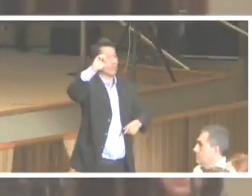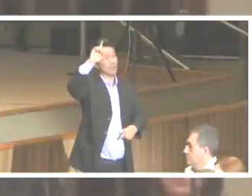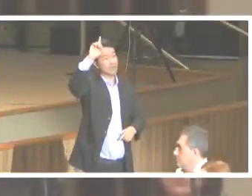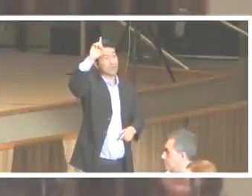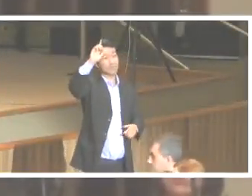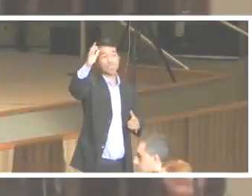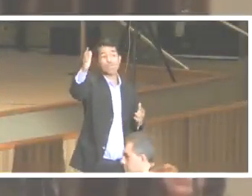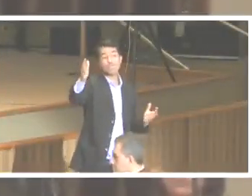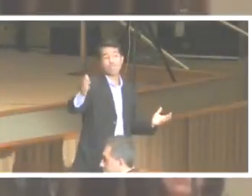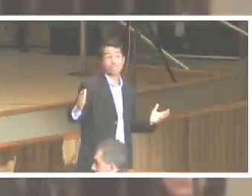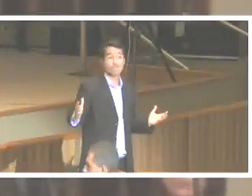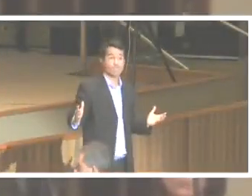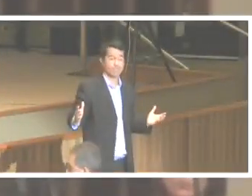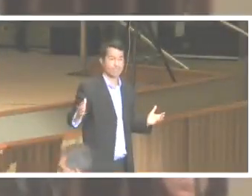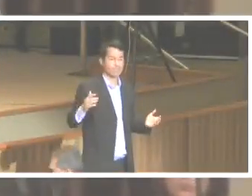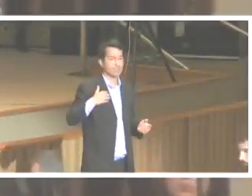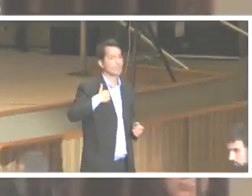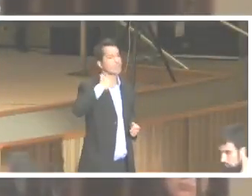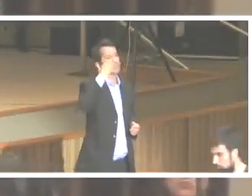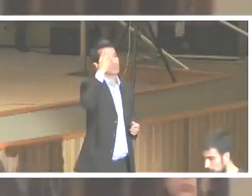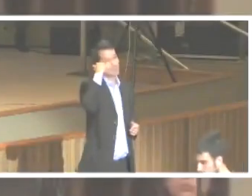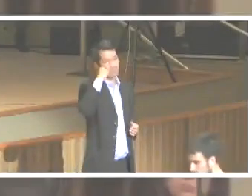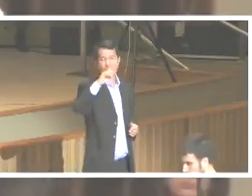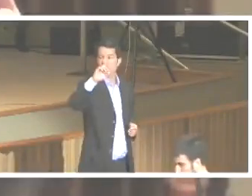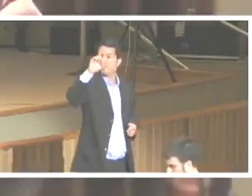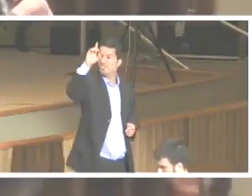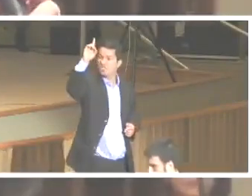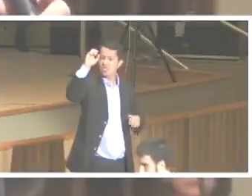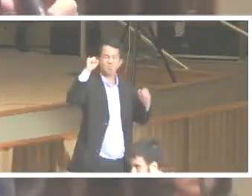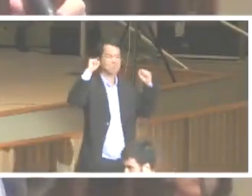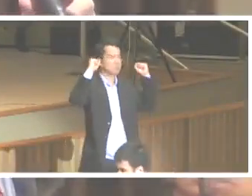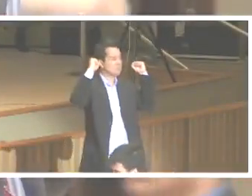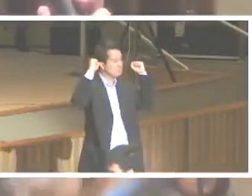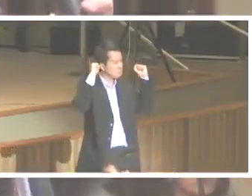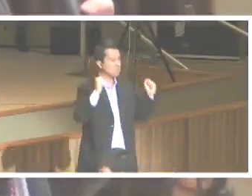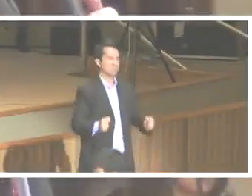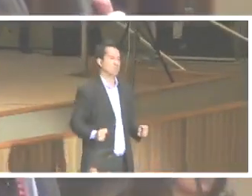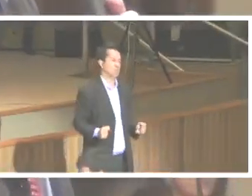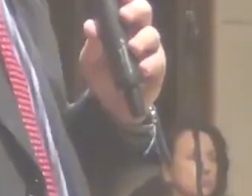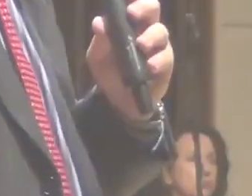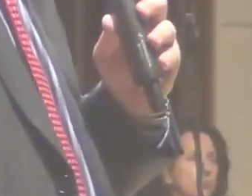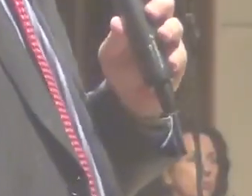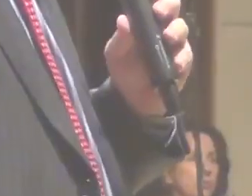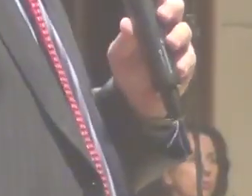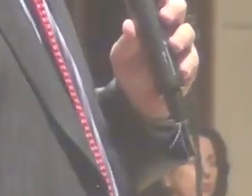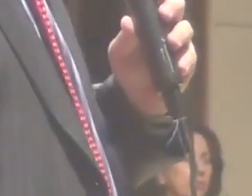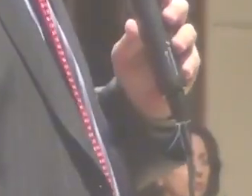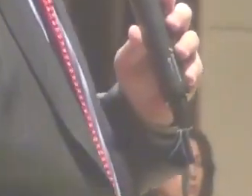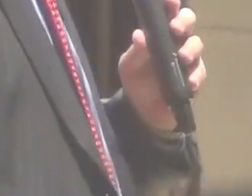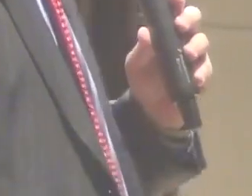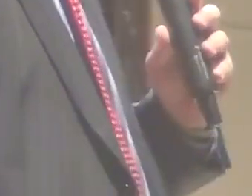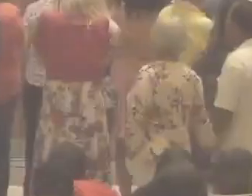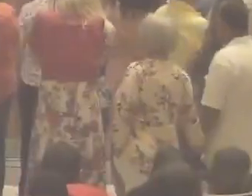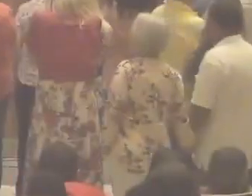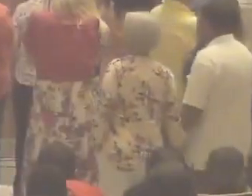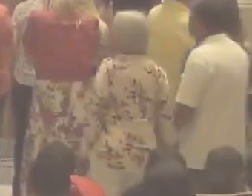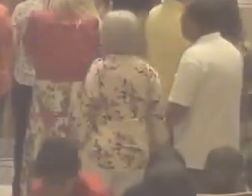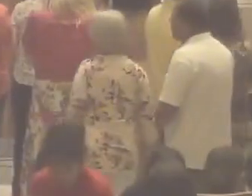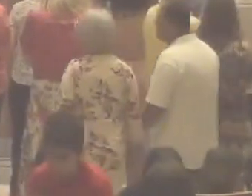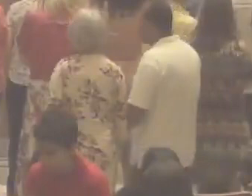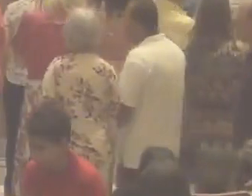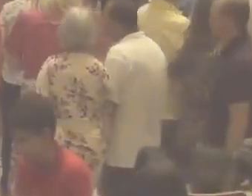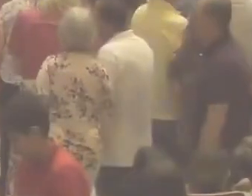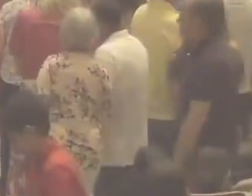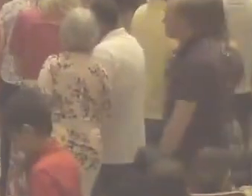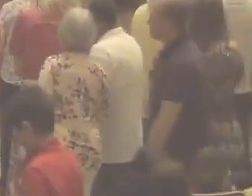eu sei que ele é o deus todo poderoso então eu vou colocar os riscos diante do senhor às vezes vou